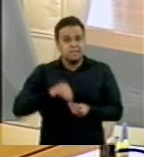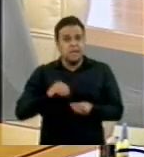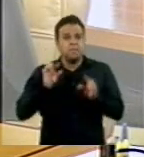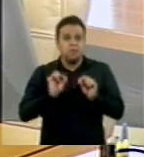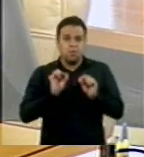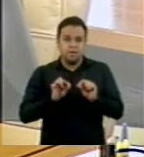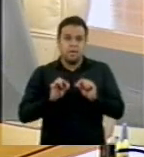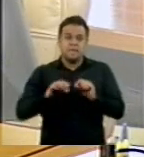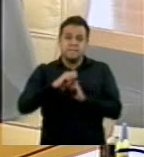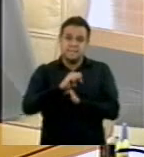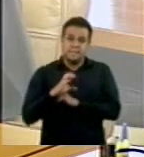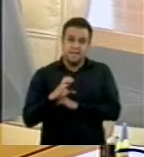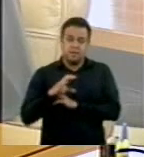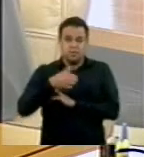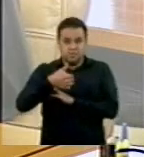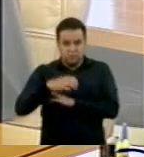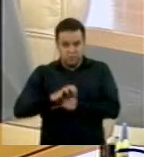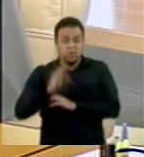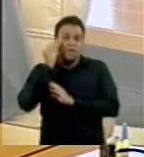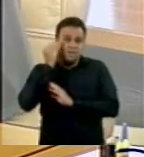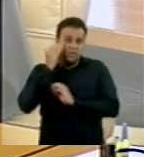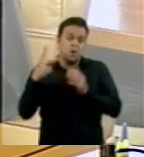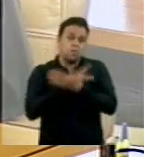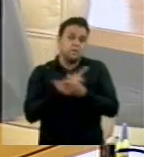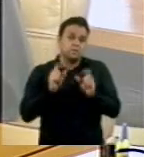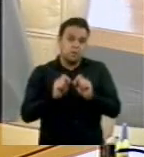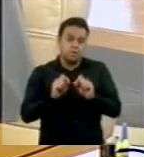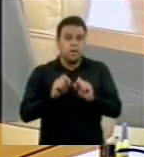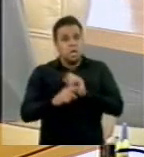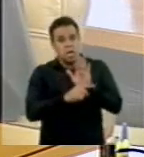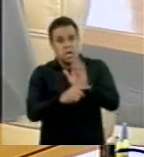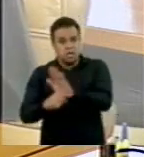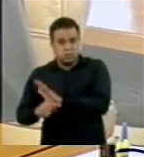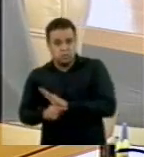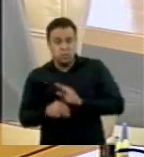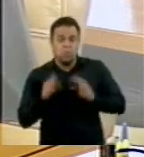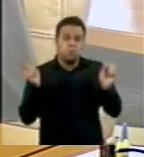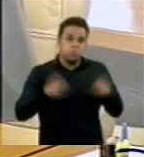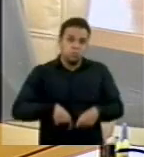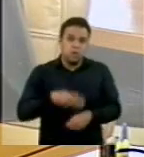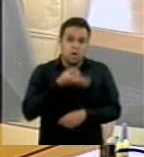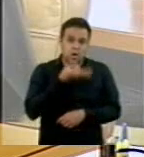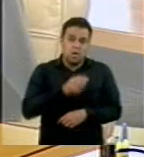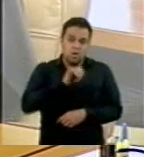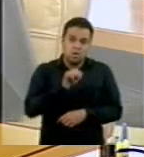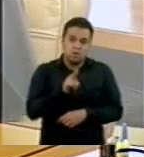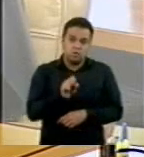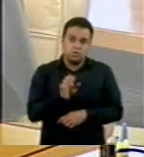no século XIX, que buscou fornecer suposta justificativa